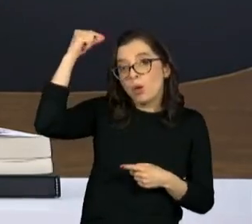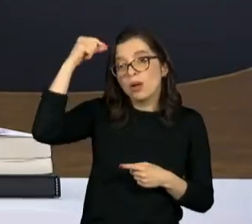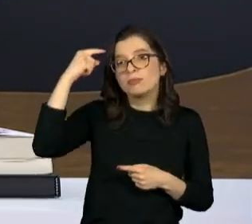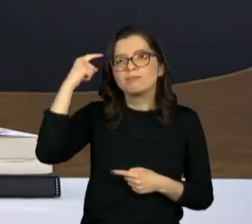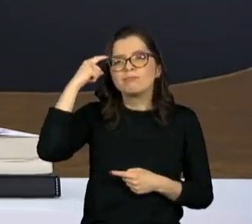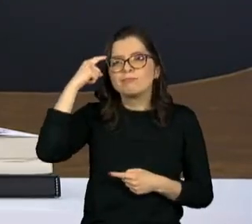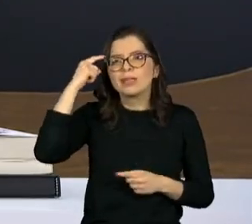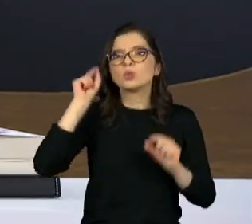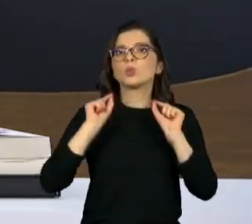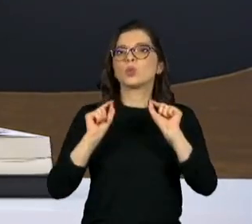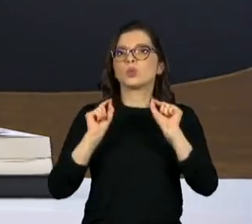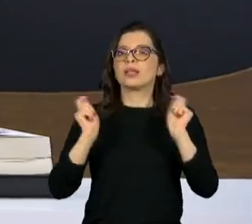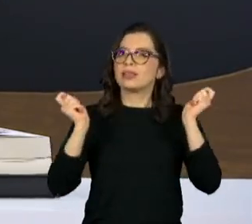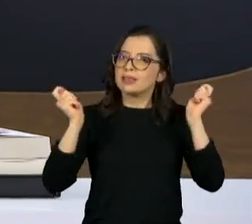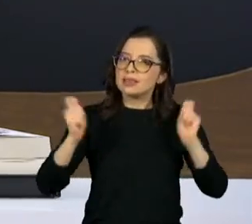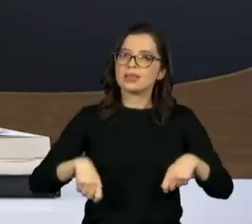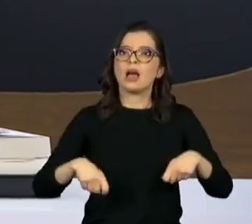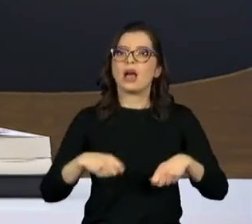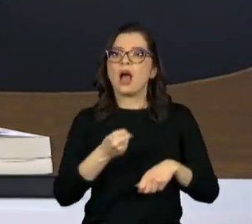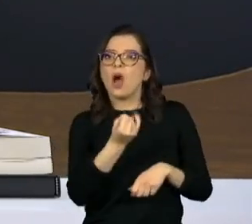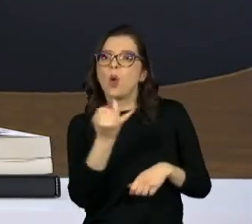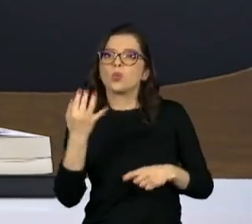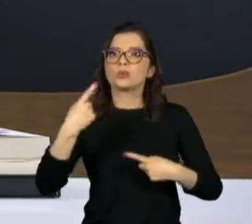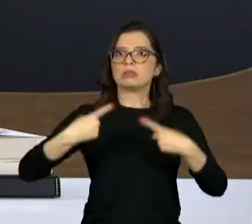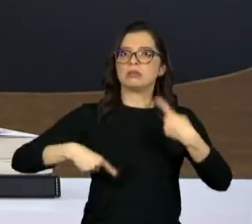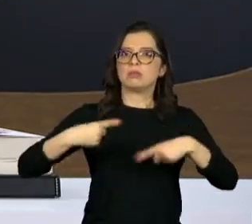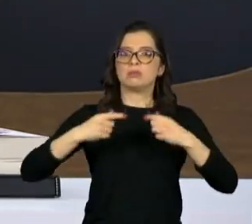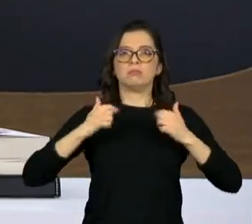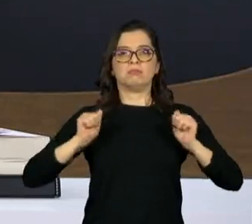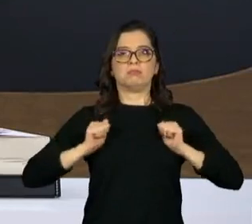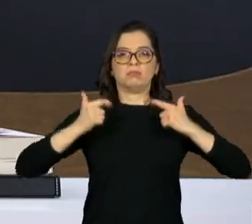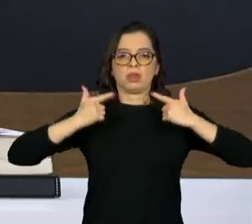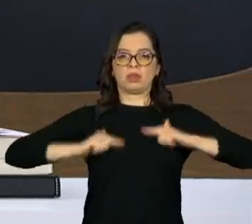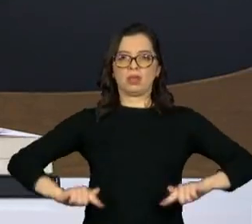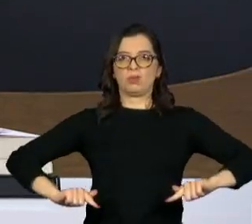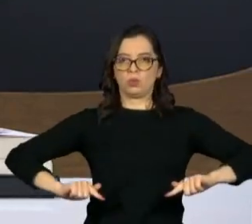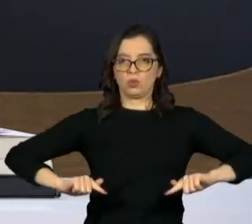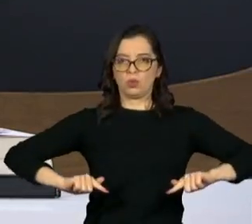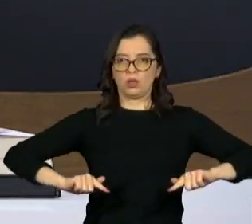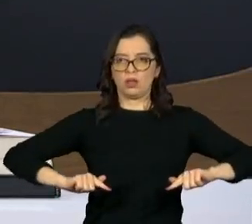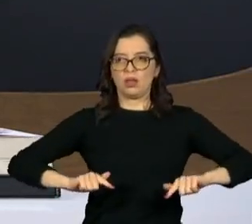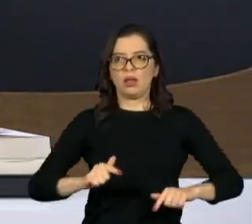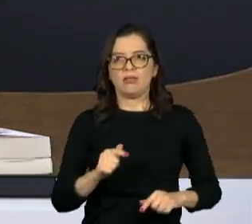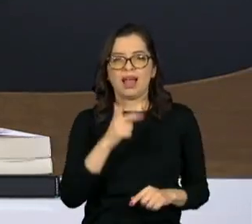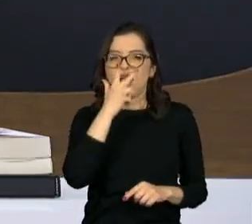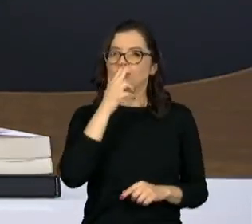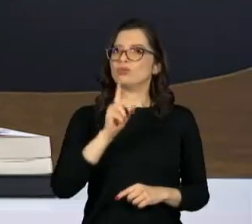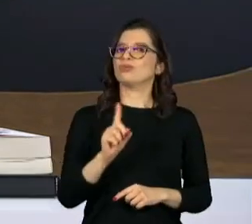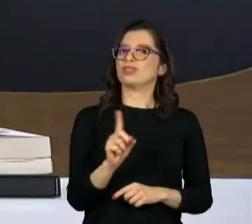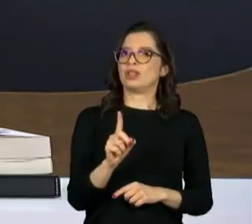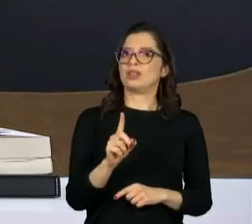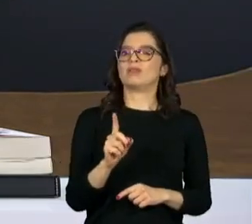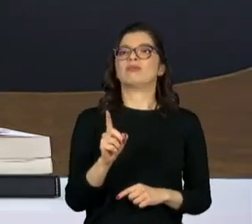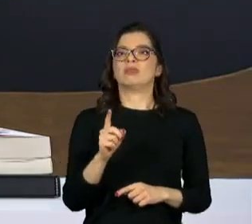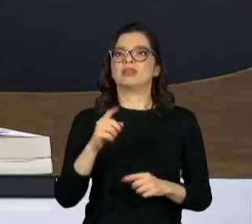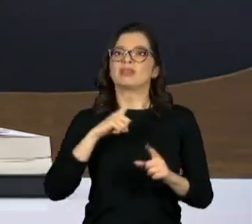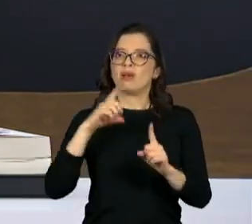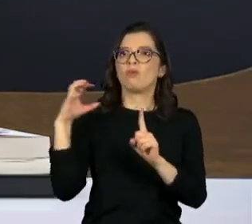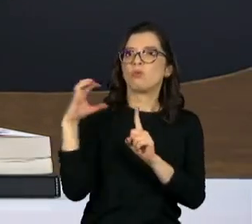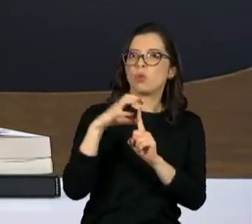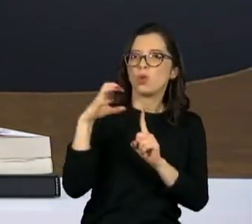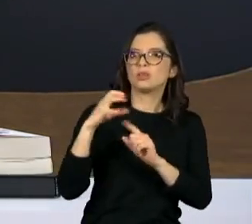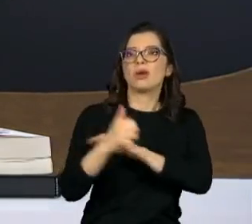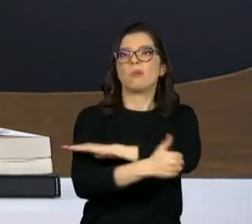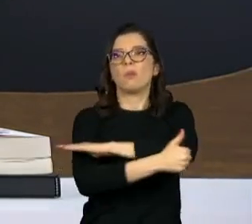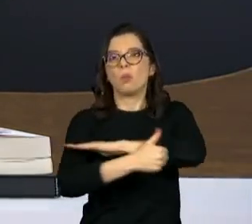neutralidade em certos debates e o senhor achar que não, que o ponto de vista moral sempre vai estar presente nesses debates.